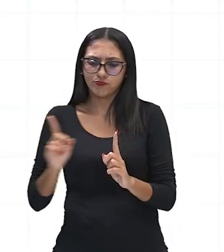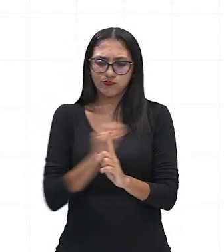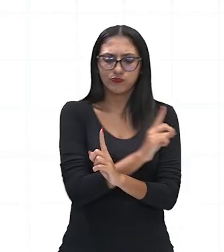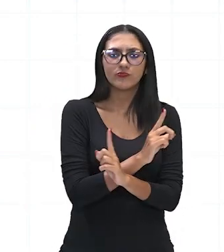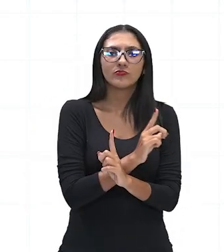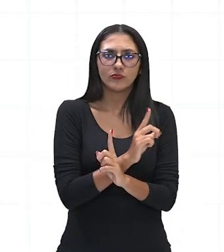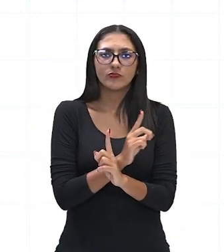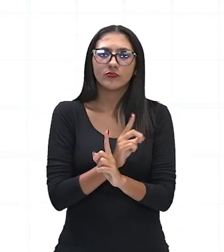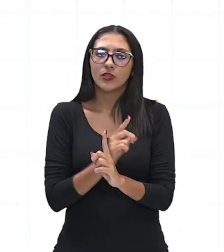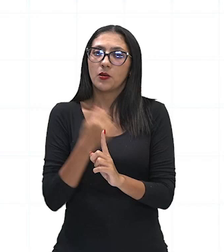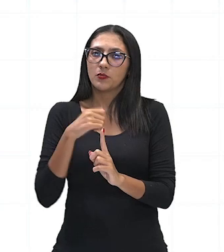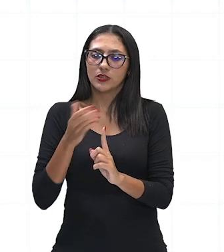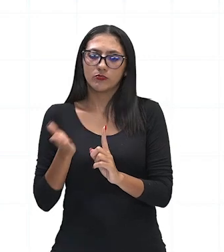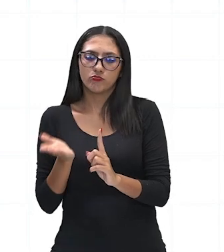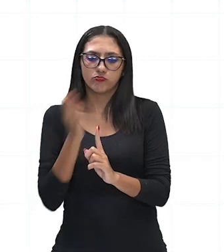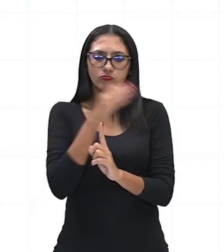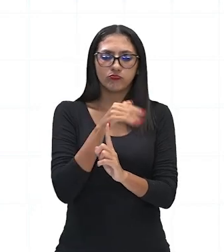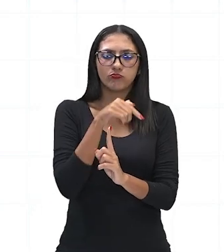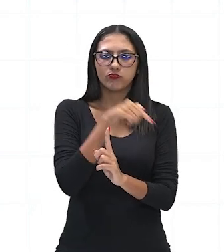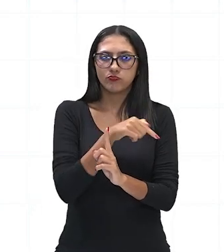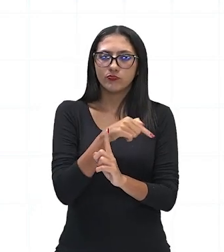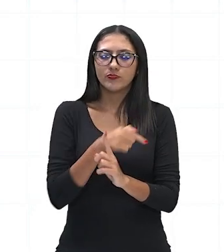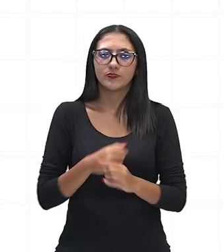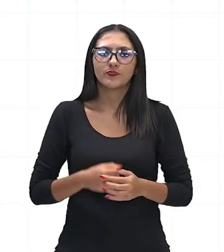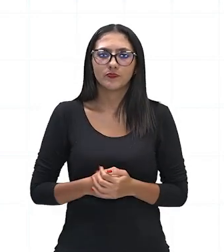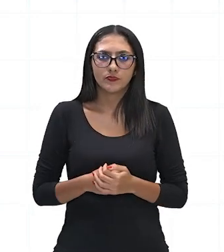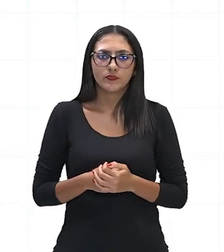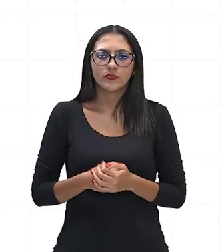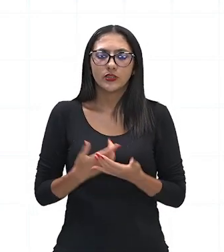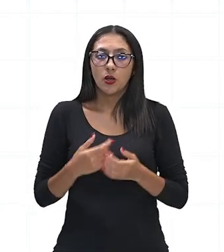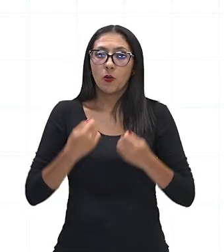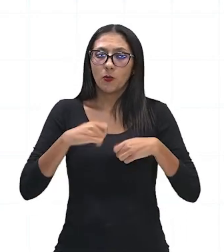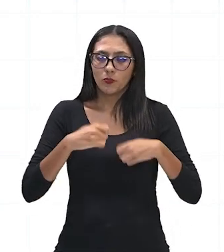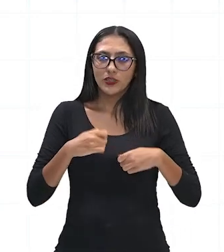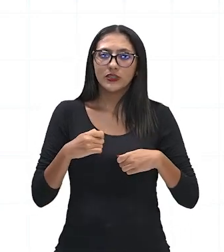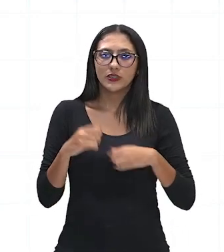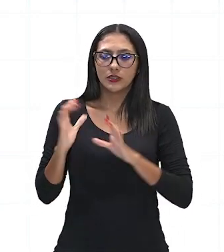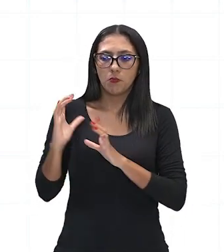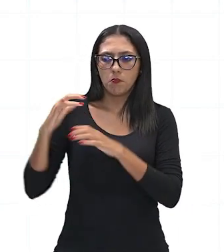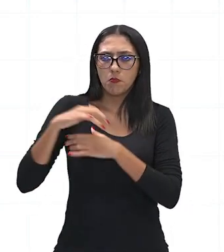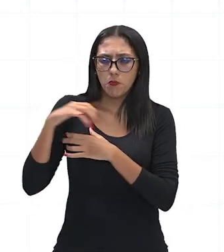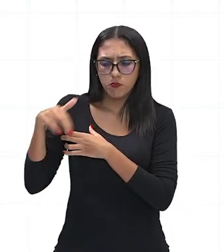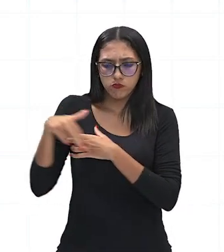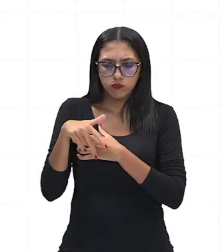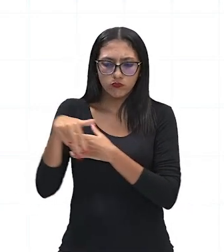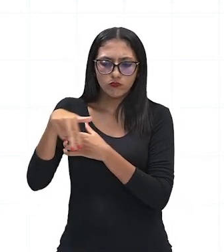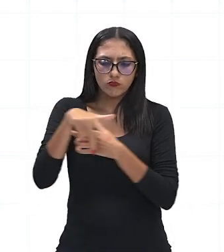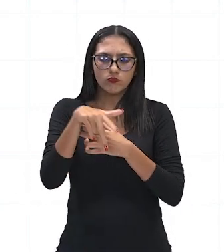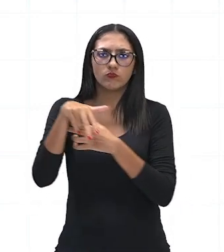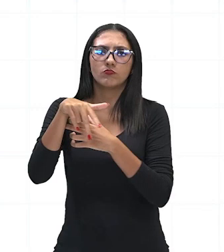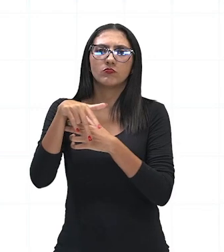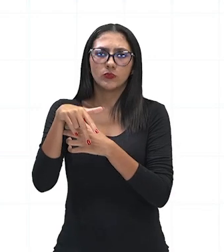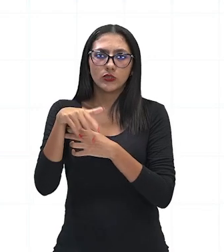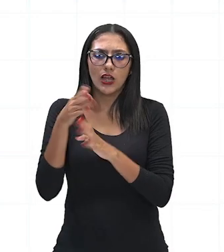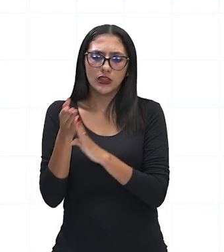bola contra o solo. Então, tem que estar ali mão, bola, chão, para poder pontuar o try. Então, o